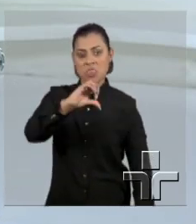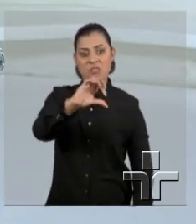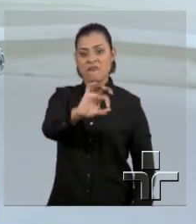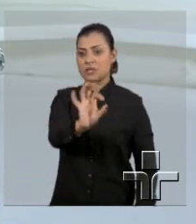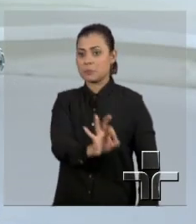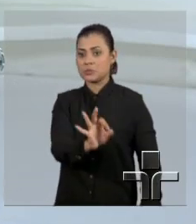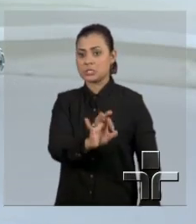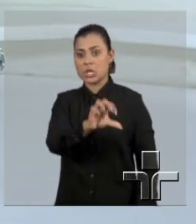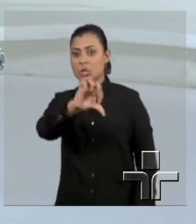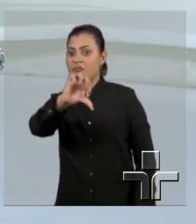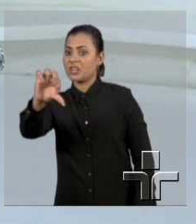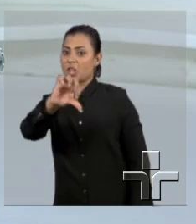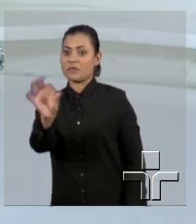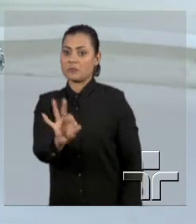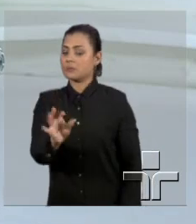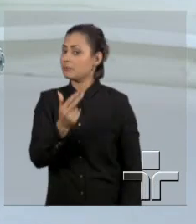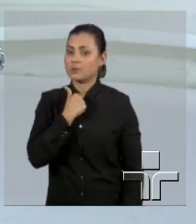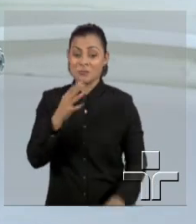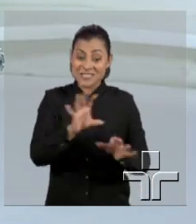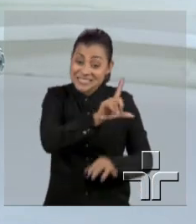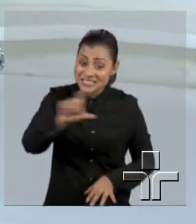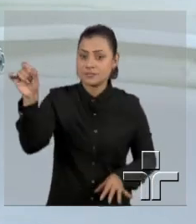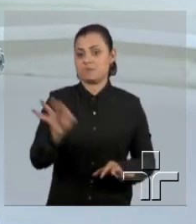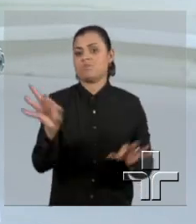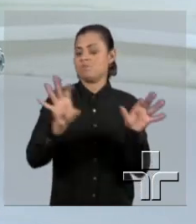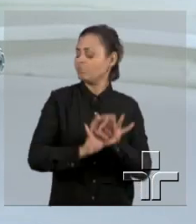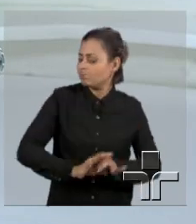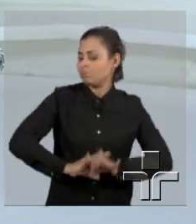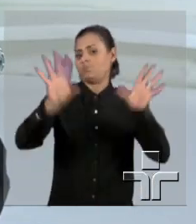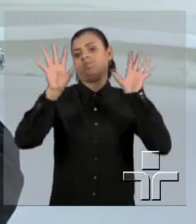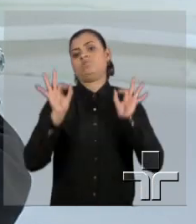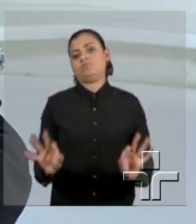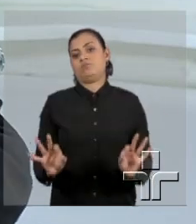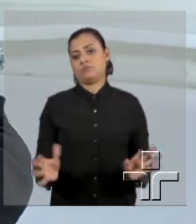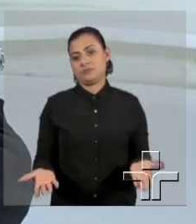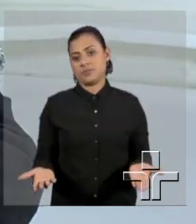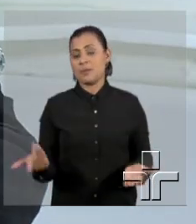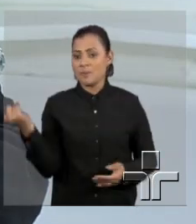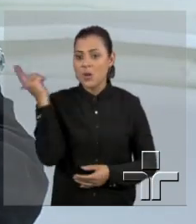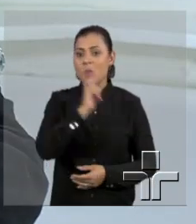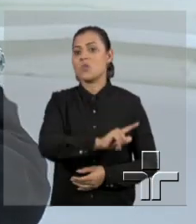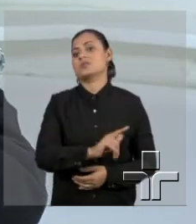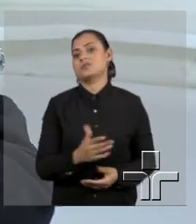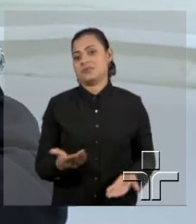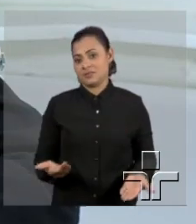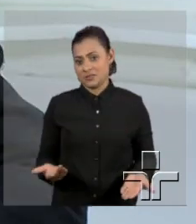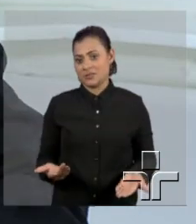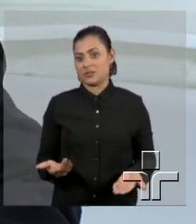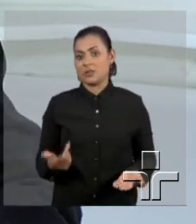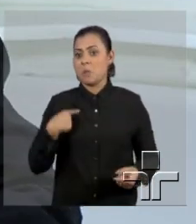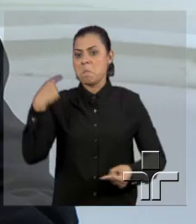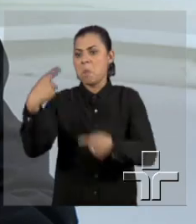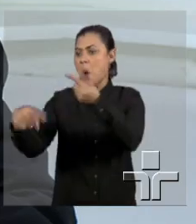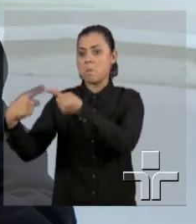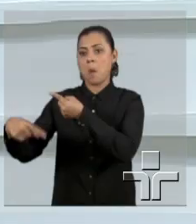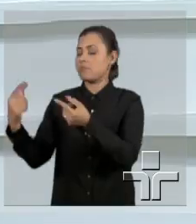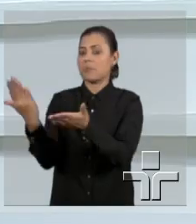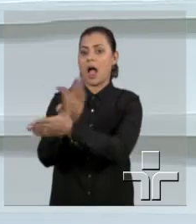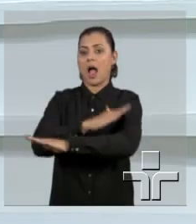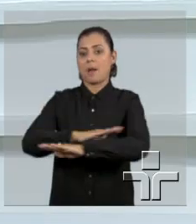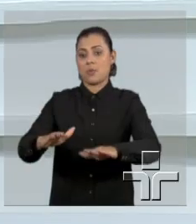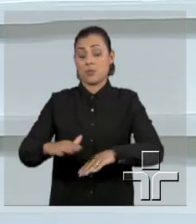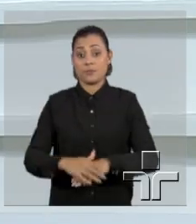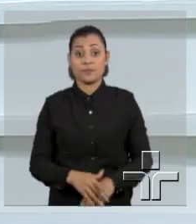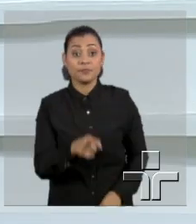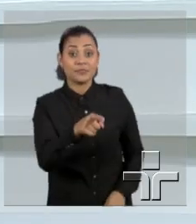admite brecha, pela qual possa se esgueirar a serpente da censura prévia. Ministro,